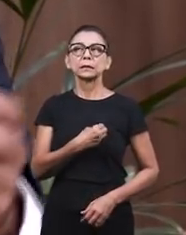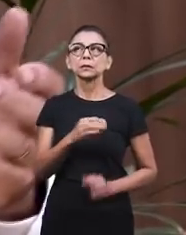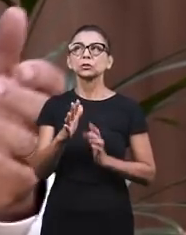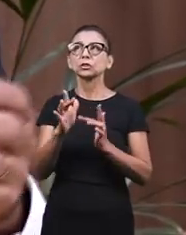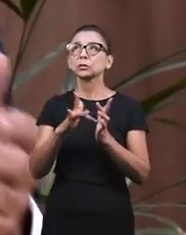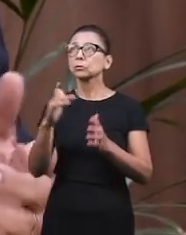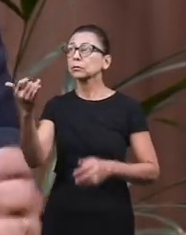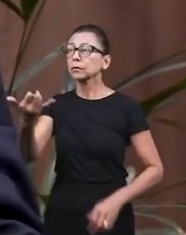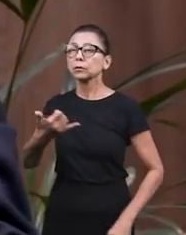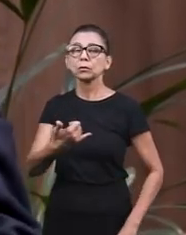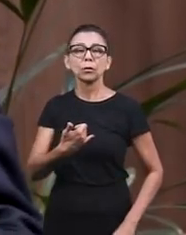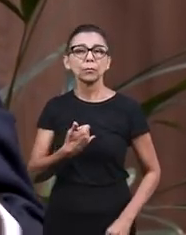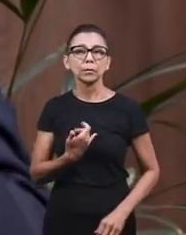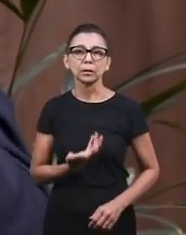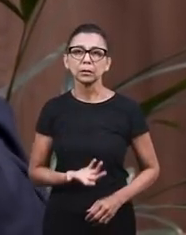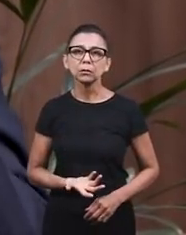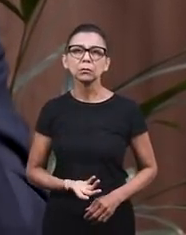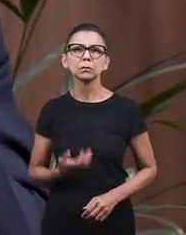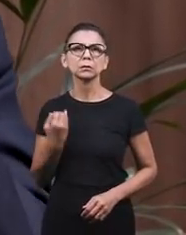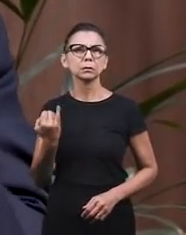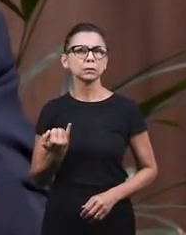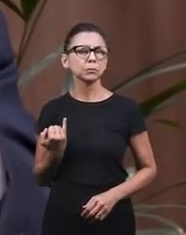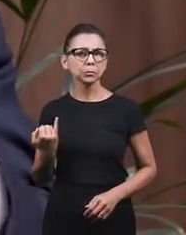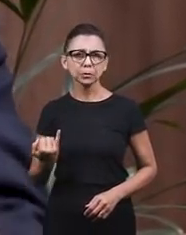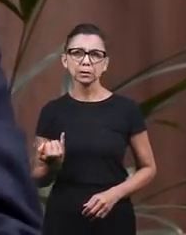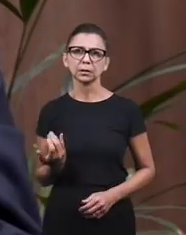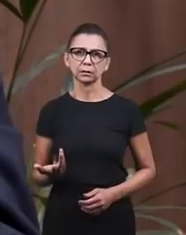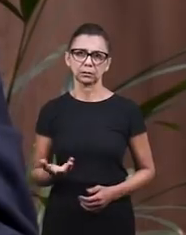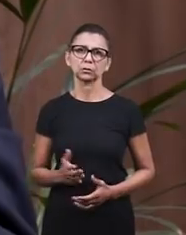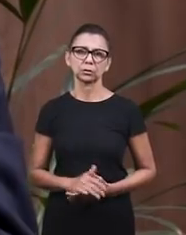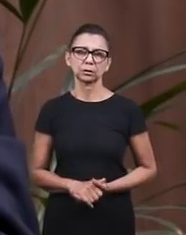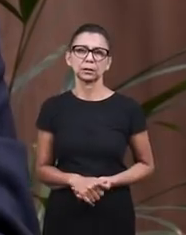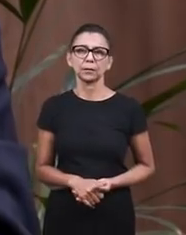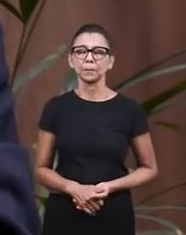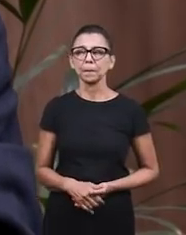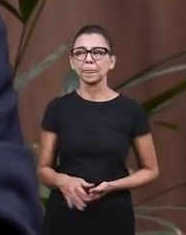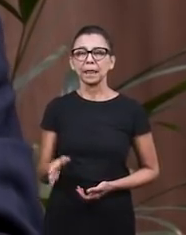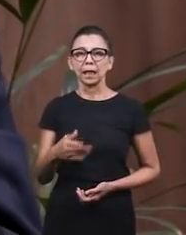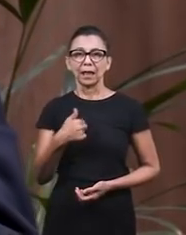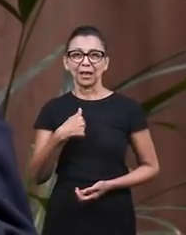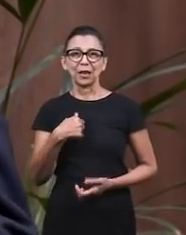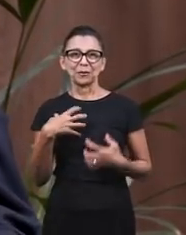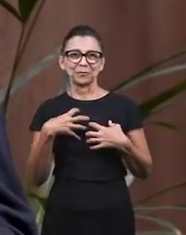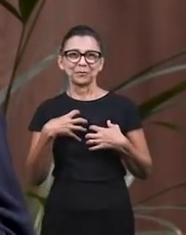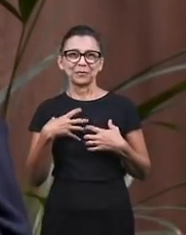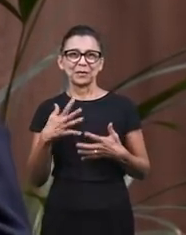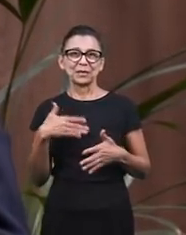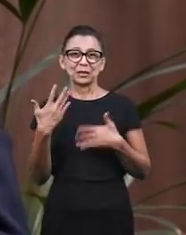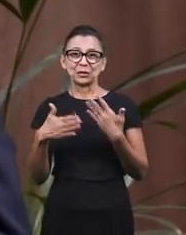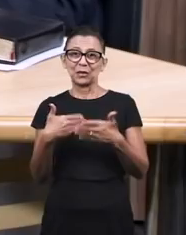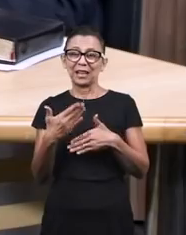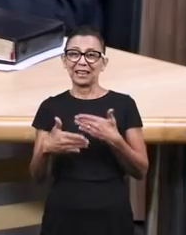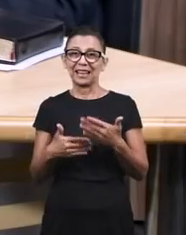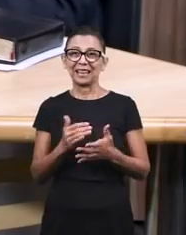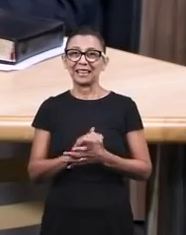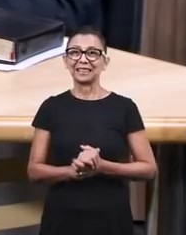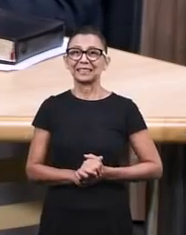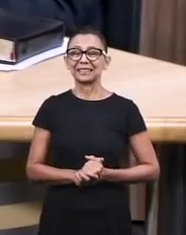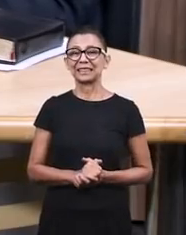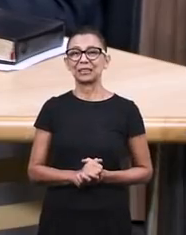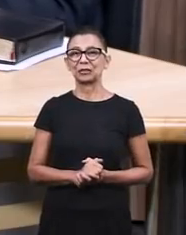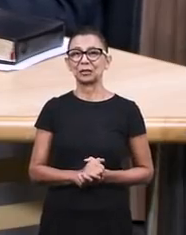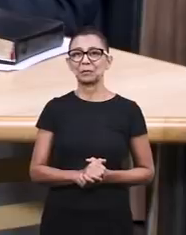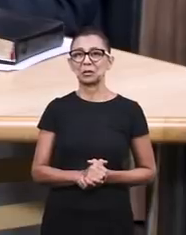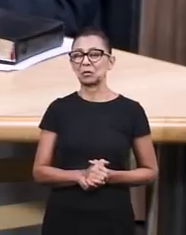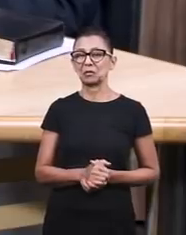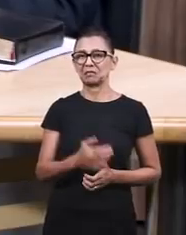pastor? Eu não sei não. Isso me alegra. Quando alguém diz assim, eu não sei quem é, eu fico feliz. Mas sabe quem é